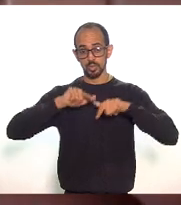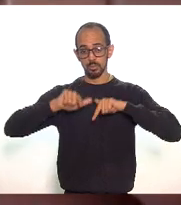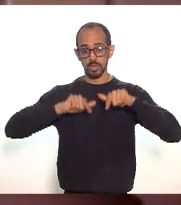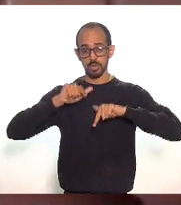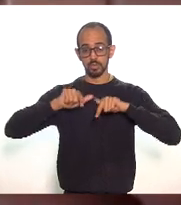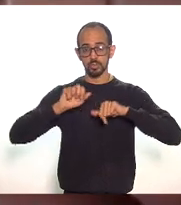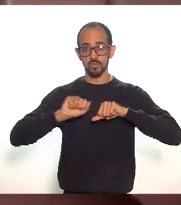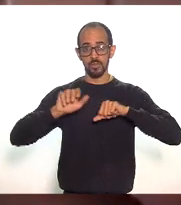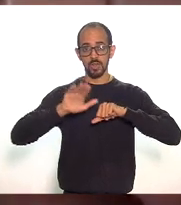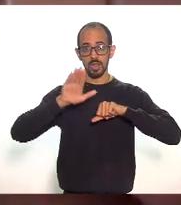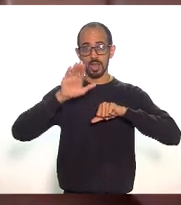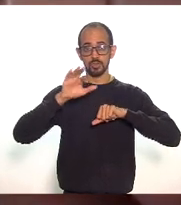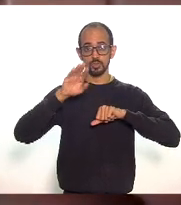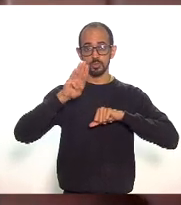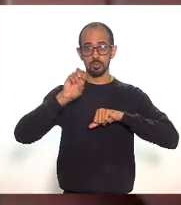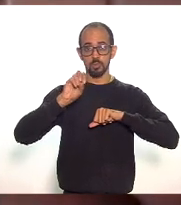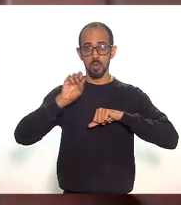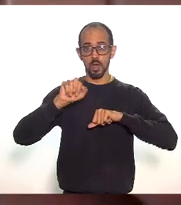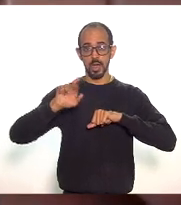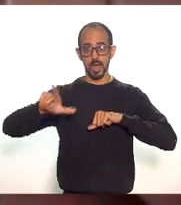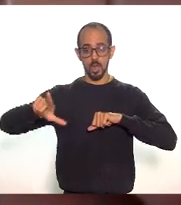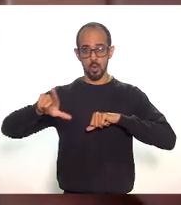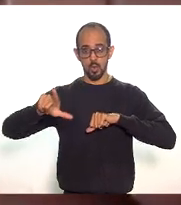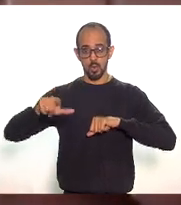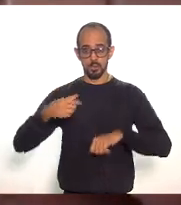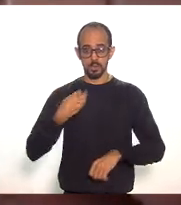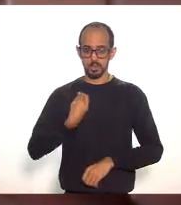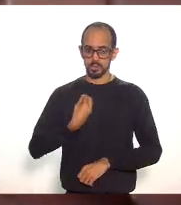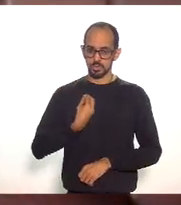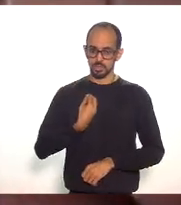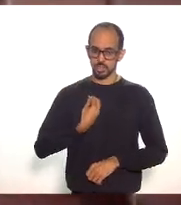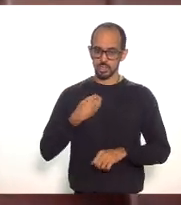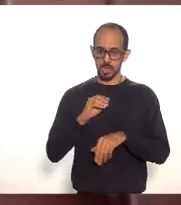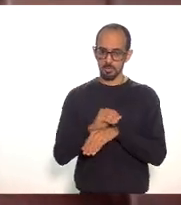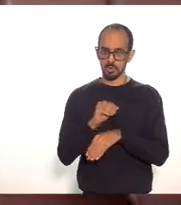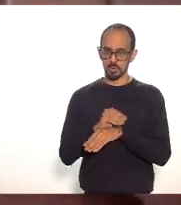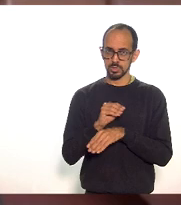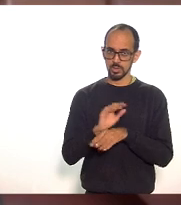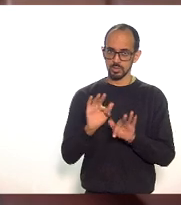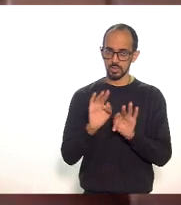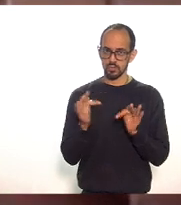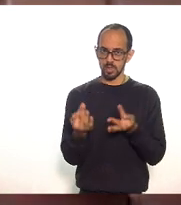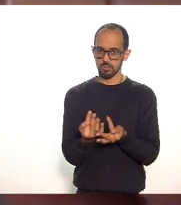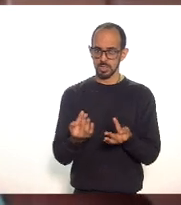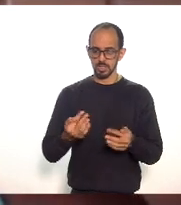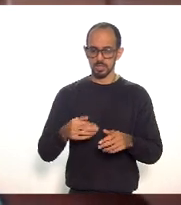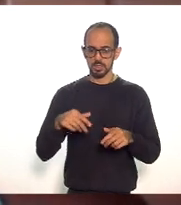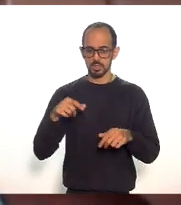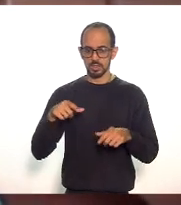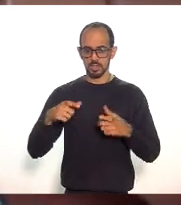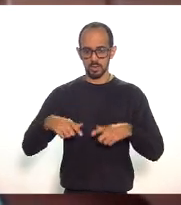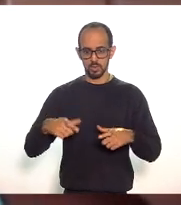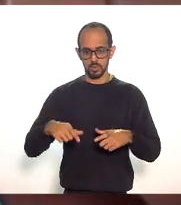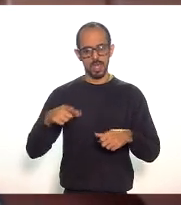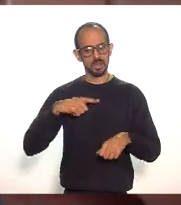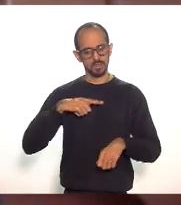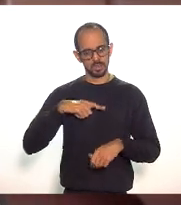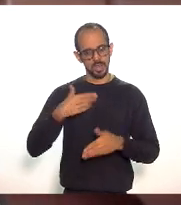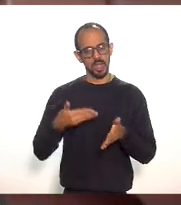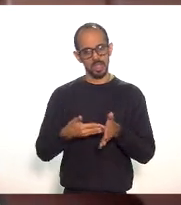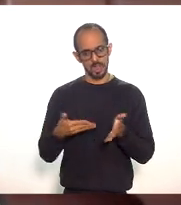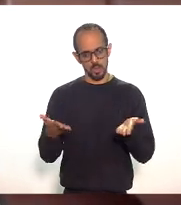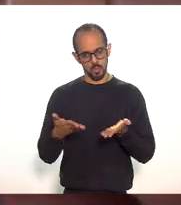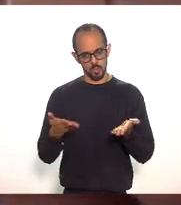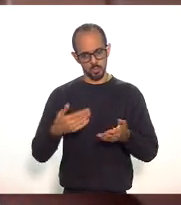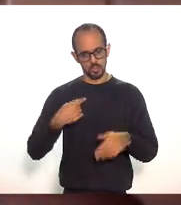para organizar a resistência e a manutenção das famílias naquele território que existe até hoje e de